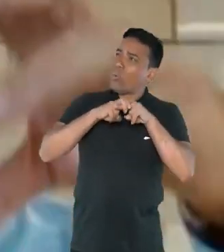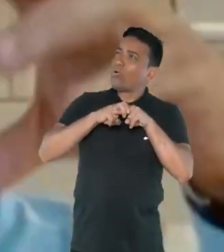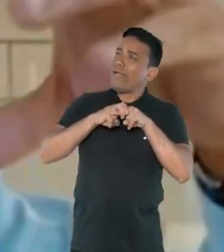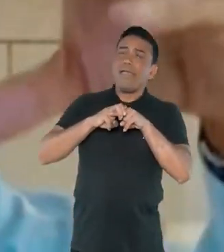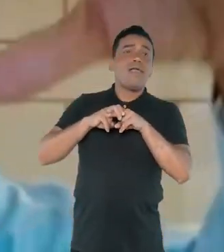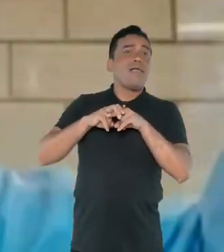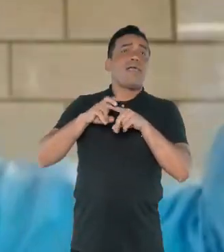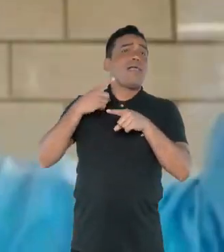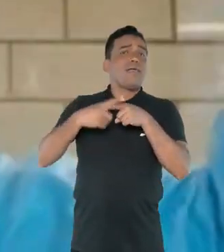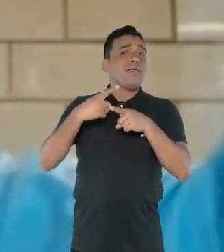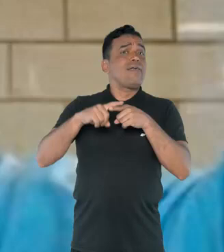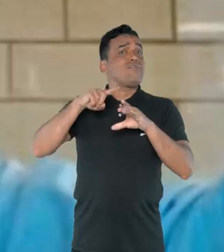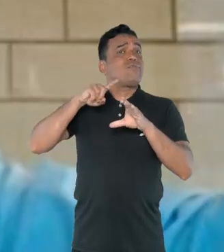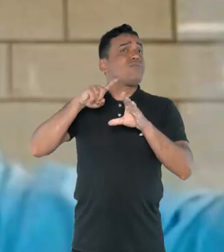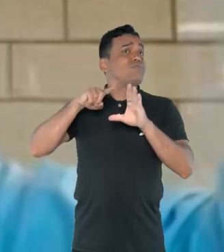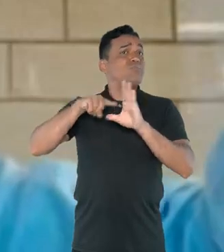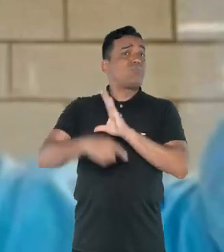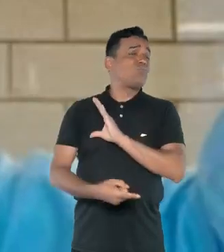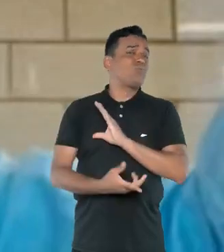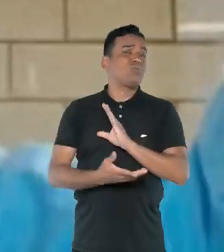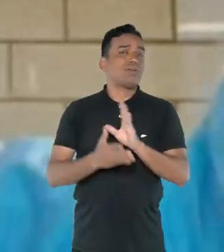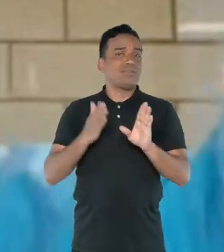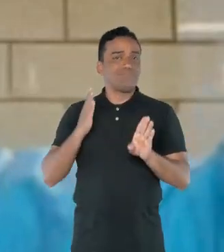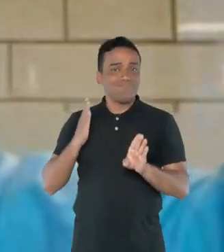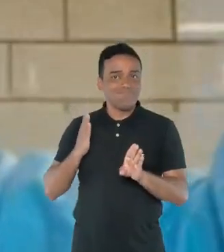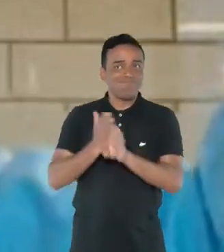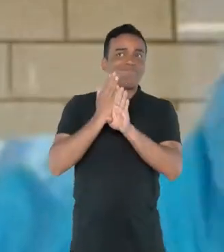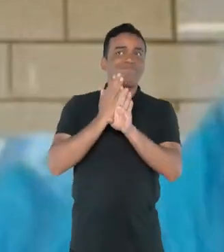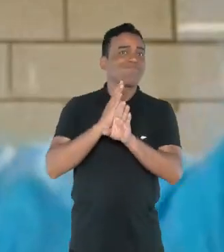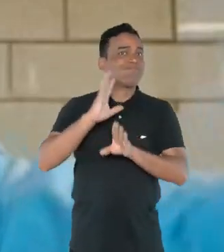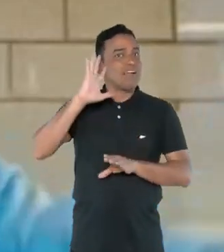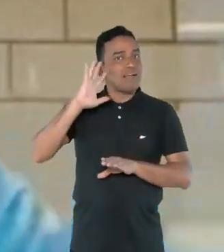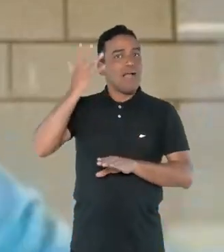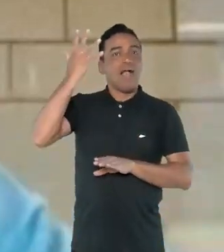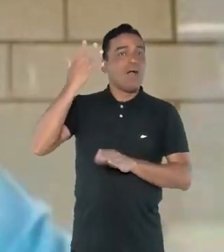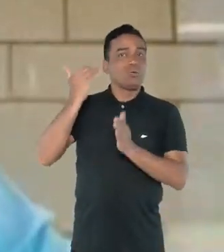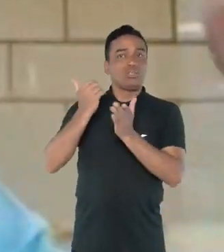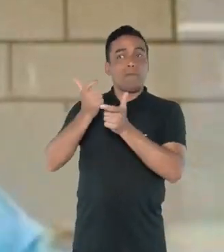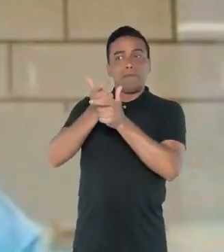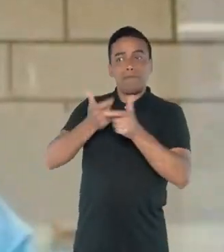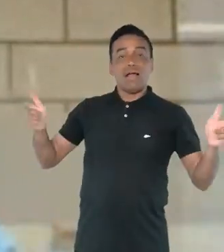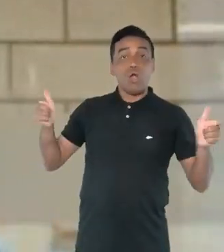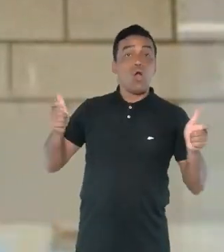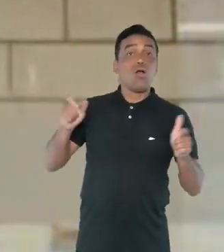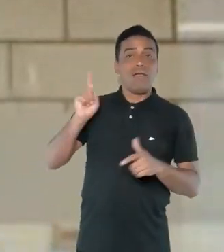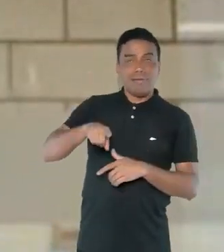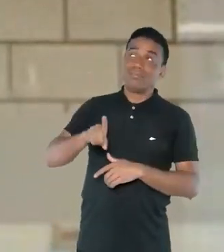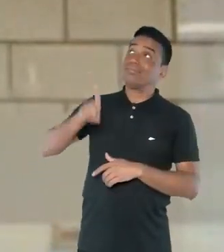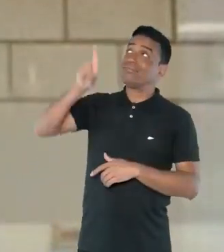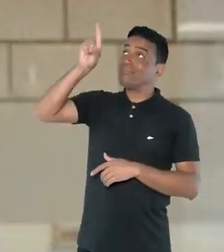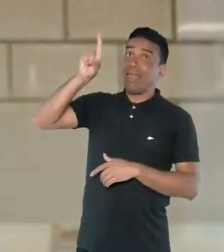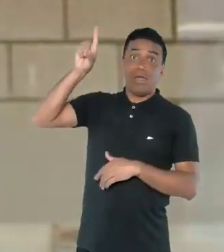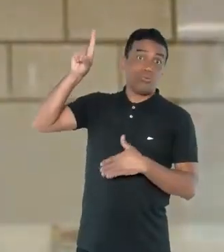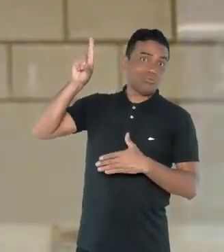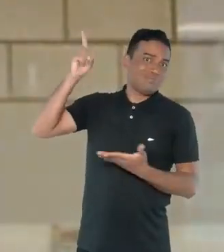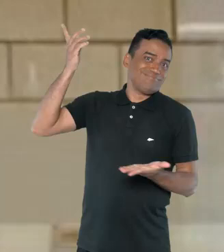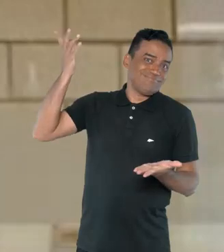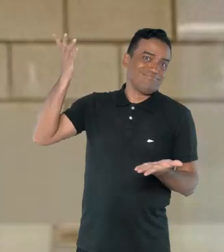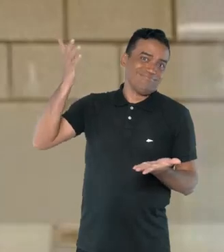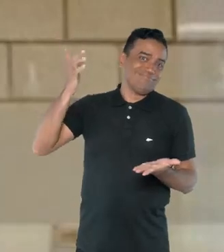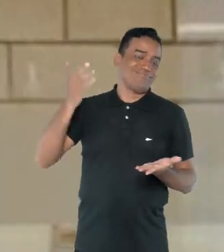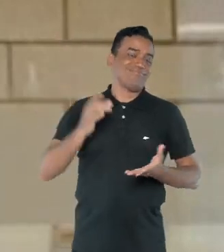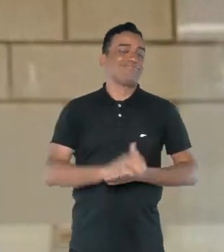então, até chegar, né, na causa suprema, que seria Deus, né, digamos assim.